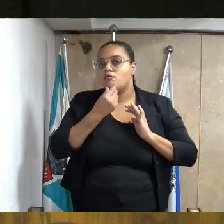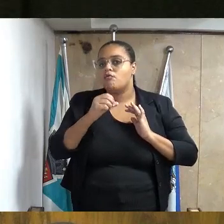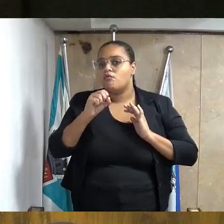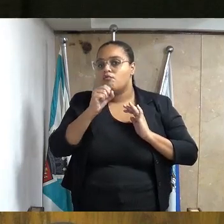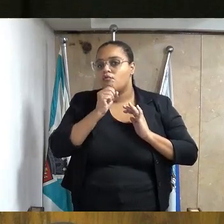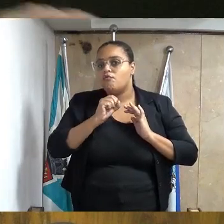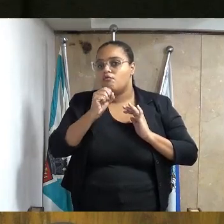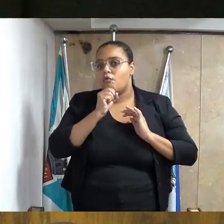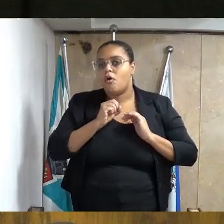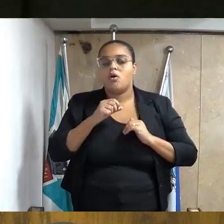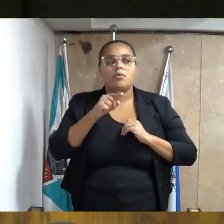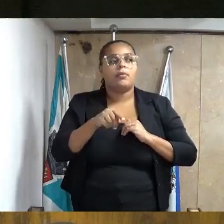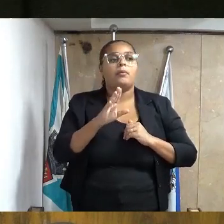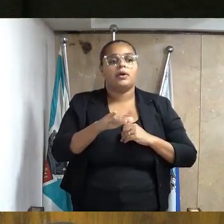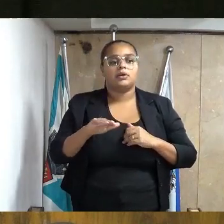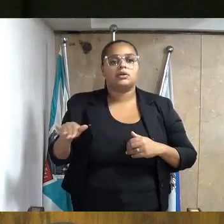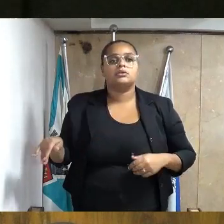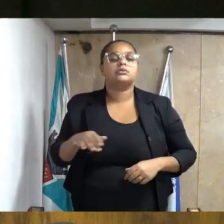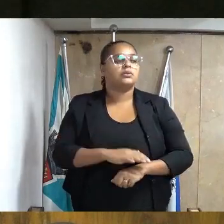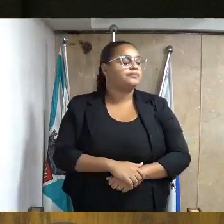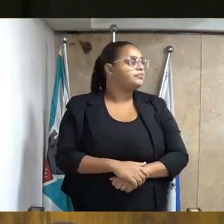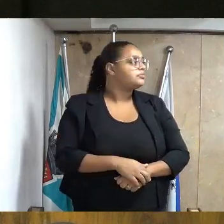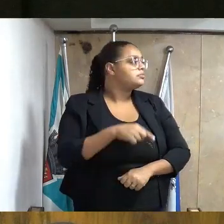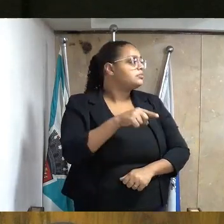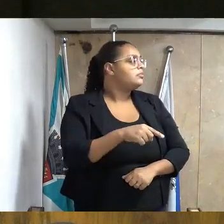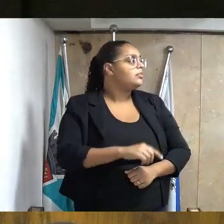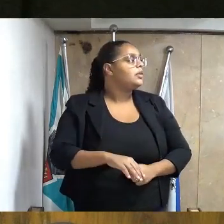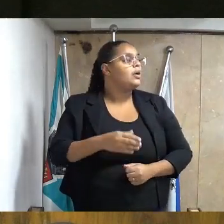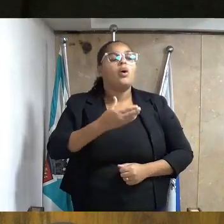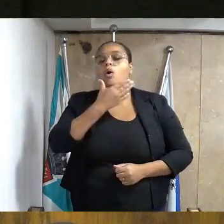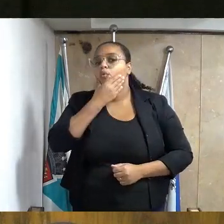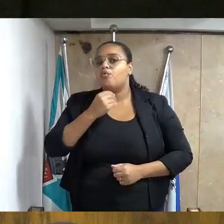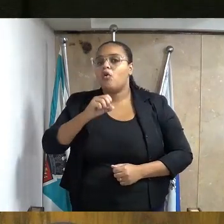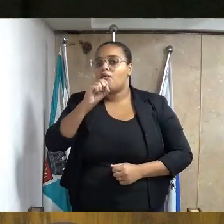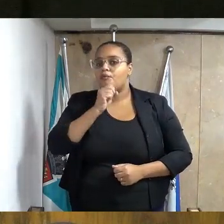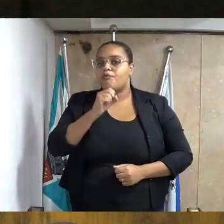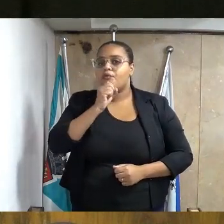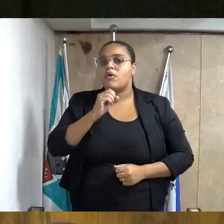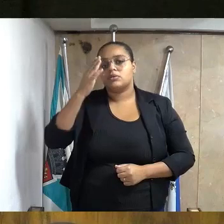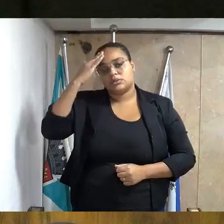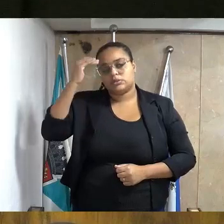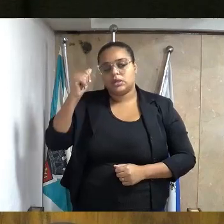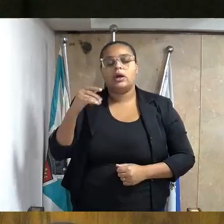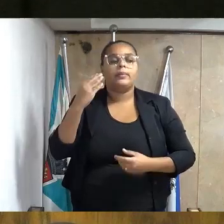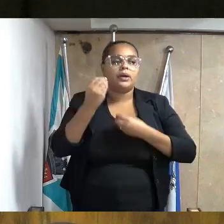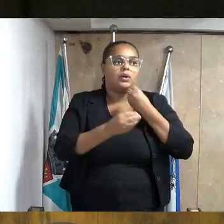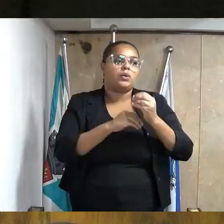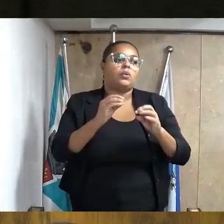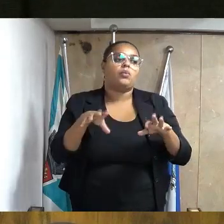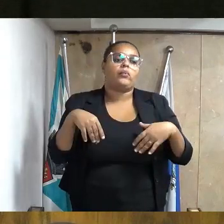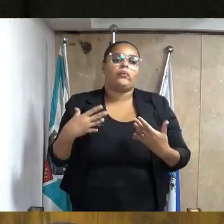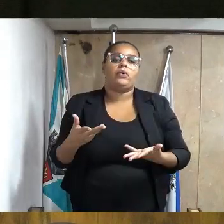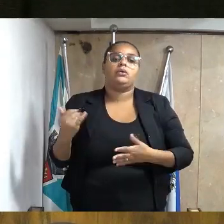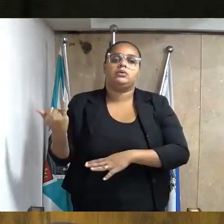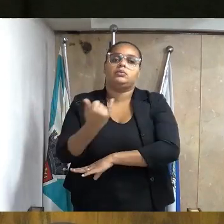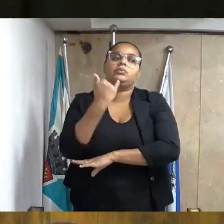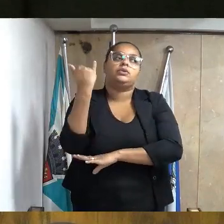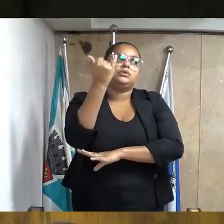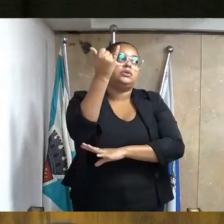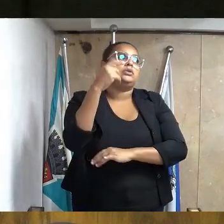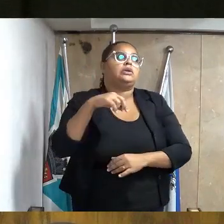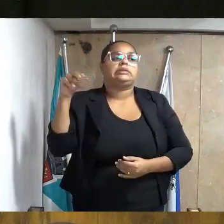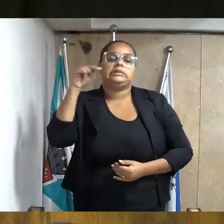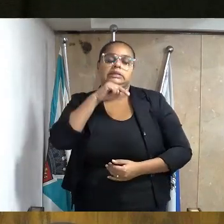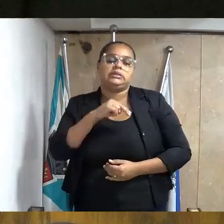para uma criança, mas o avô sabe exatamente a importância que o neto tem na